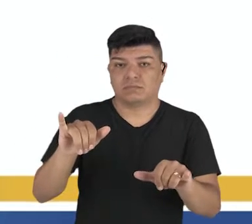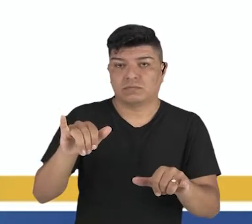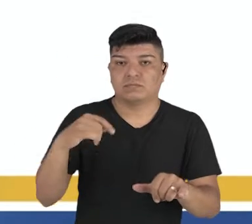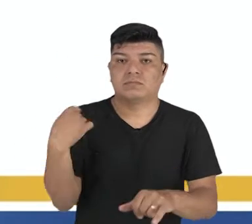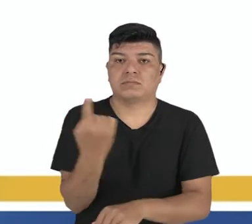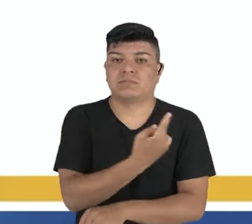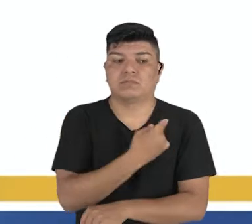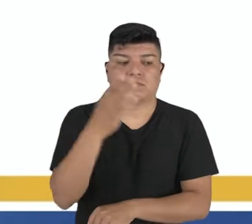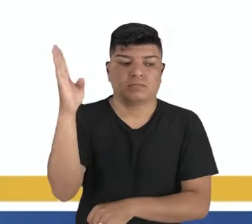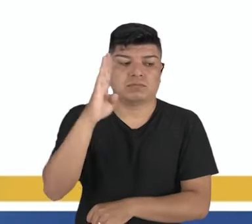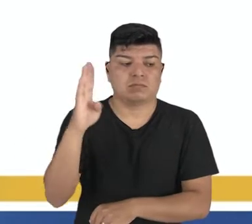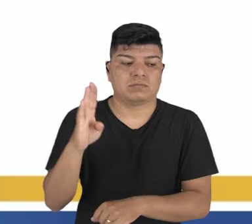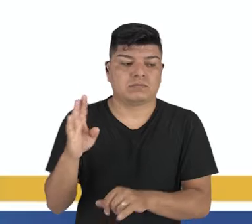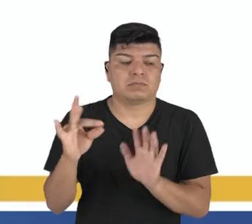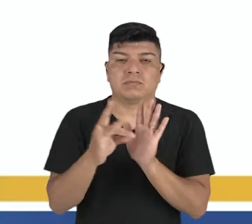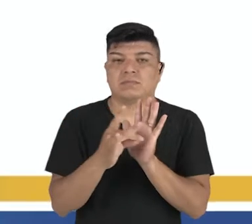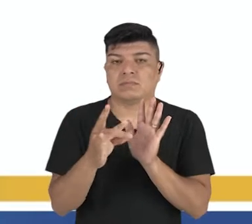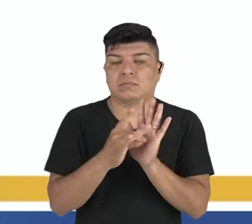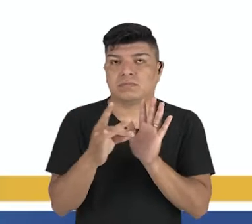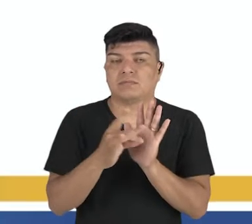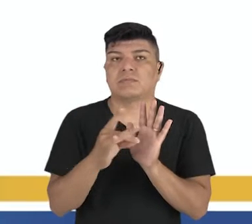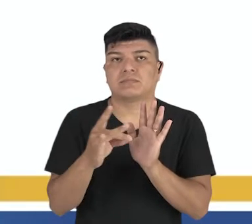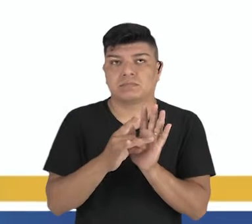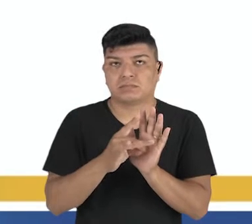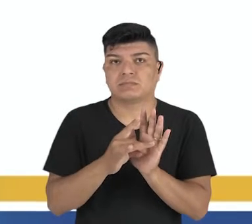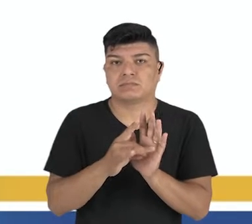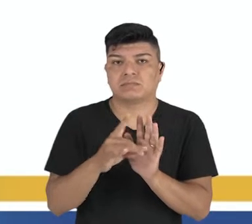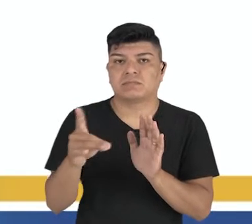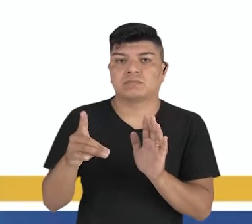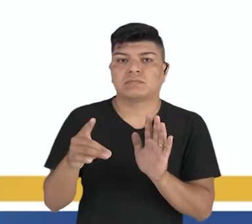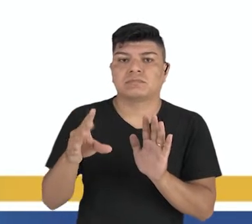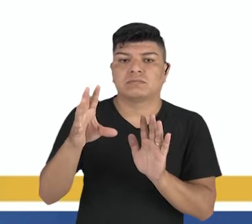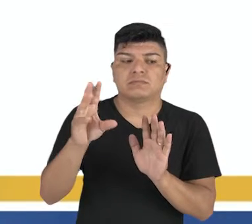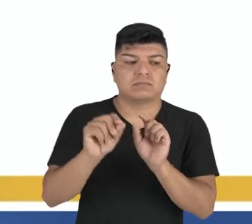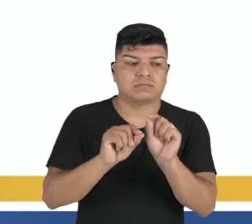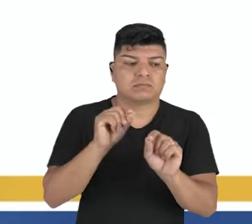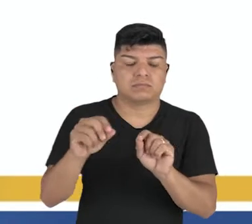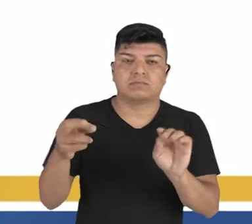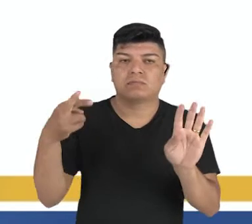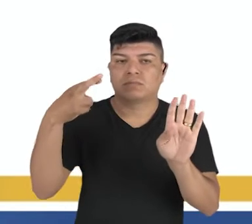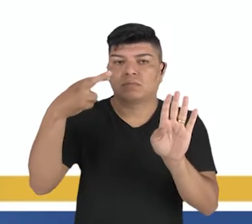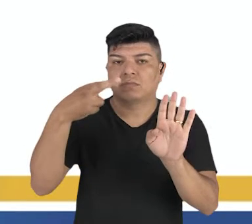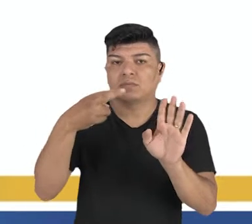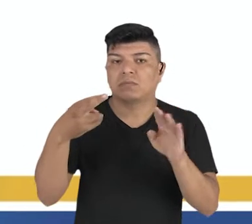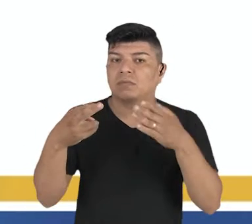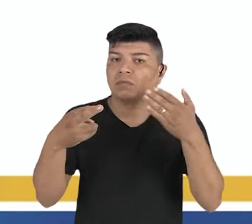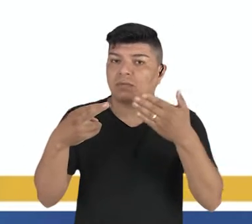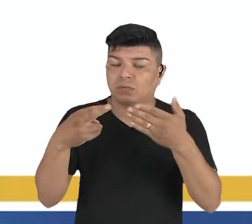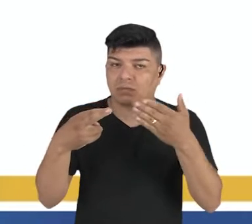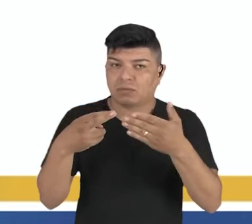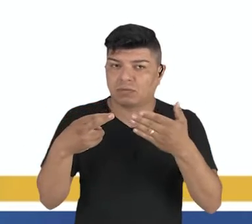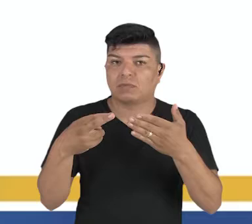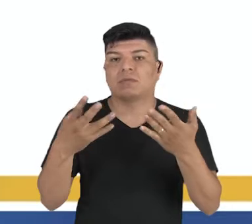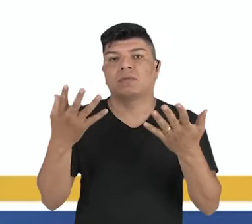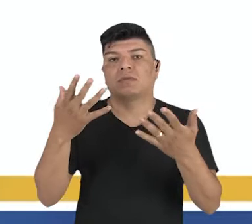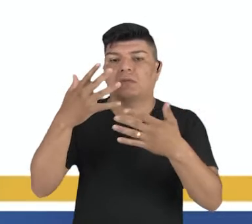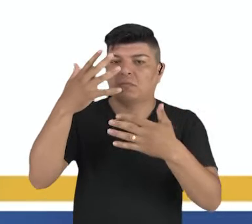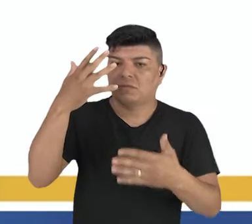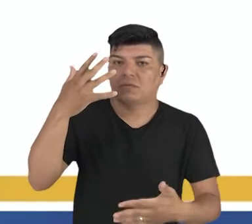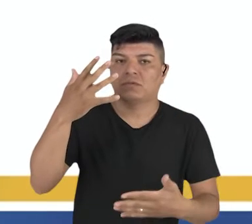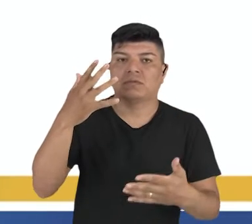do nosso país. Ou seja, você está atrás de uma referência, está querendo citar um dado, uma